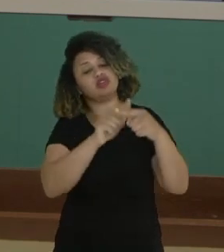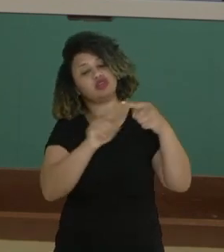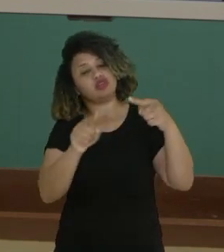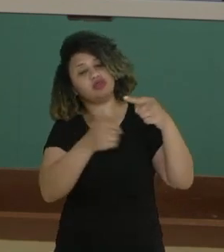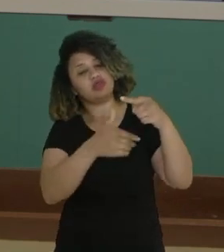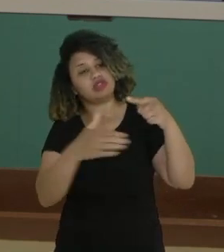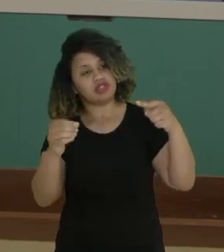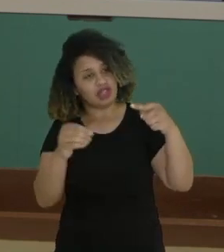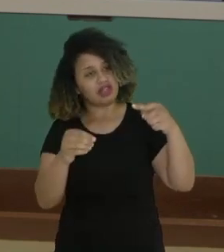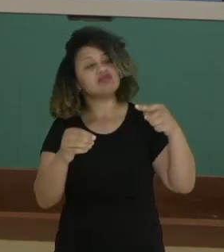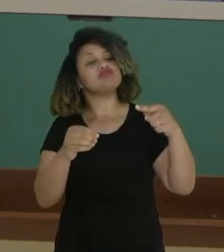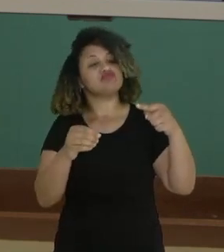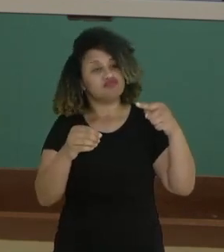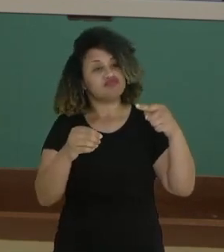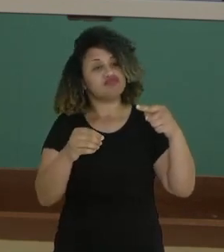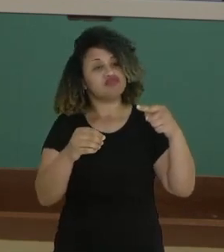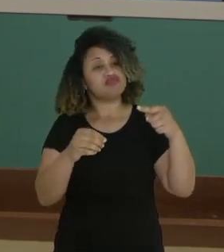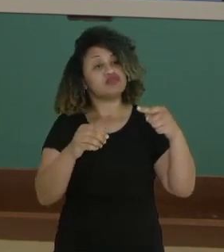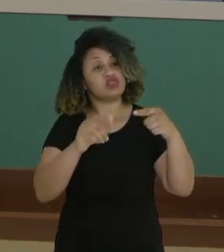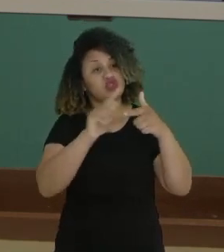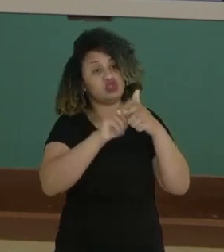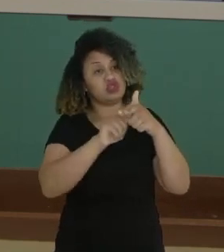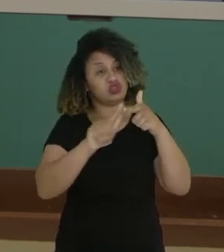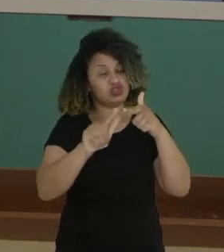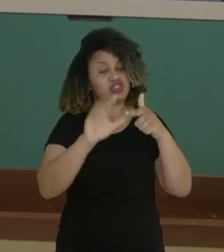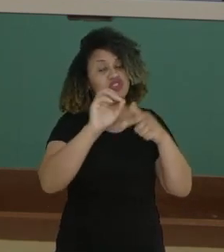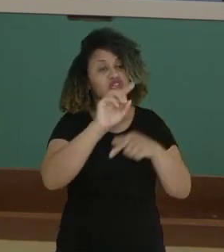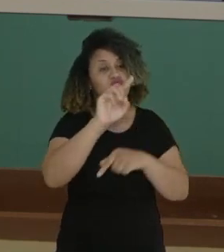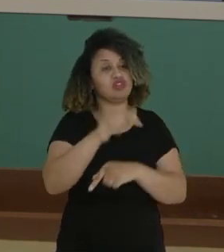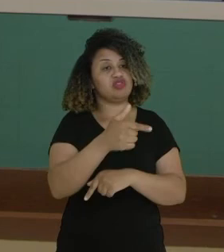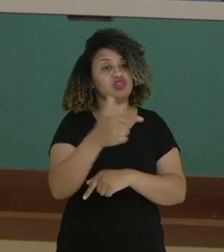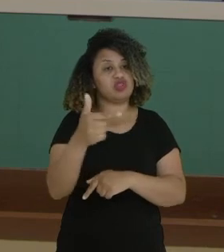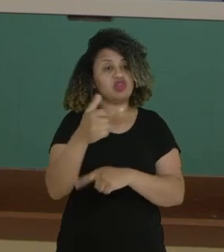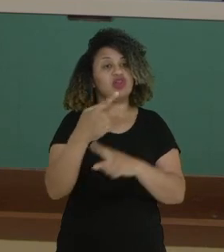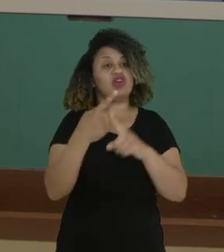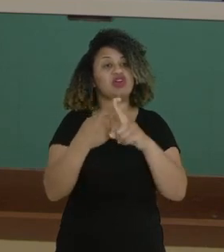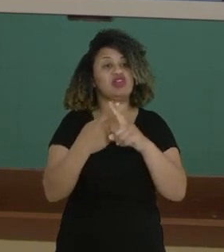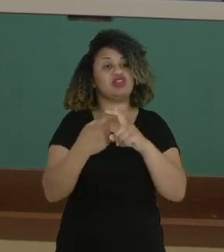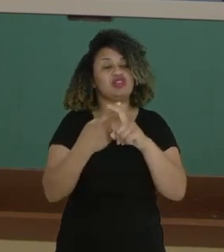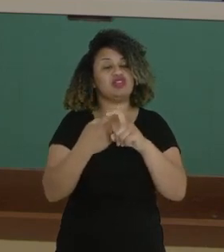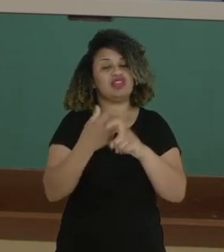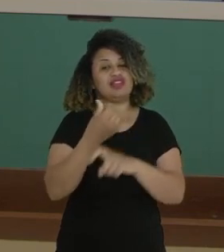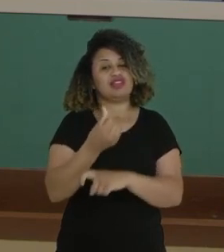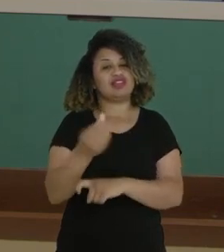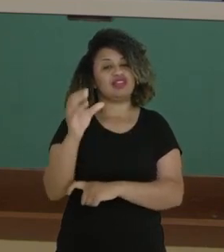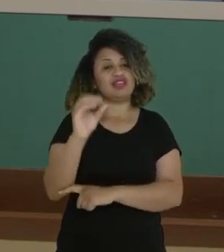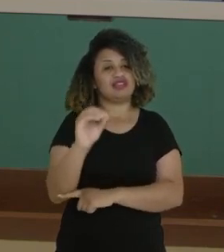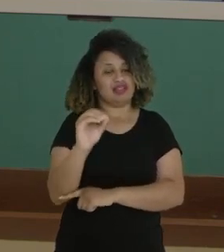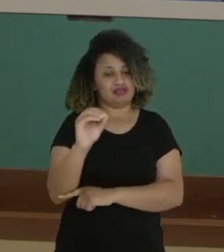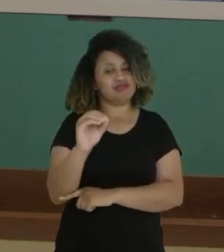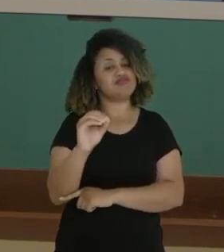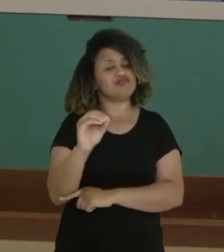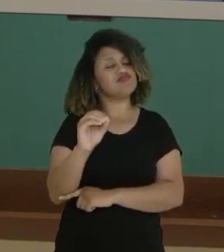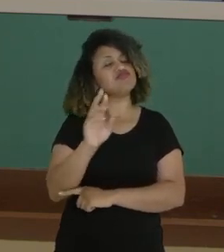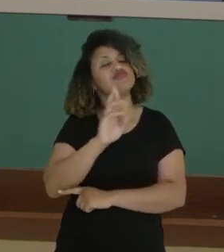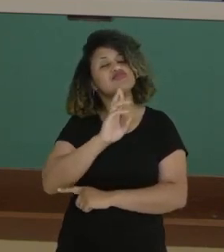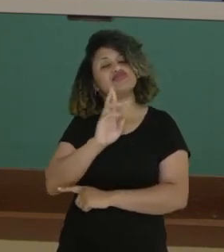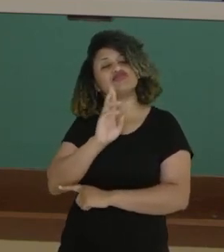por 100 sobre 100, ok? E eu vou transformar isso aqui em 0,2. Então,